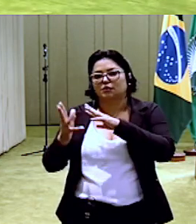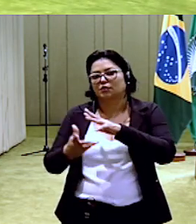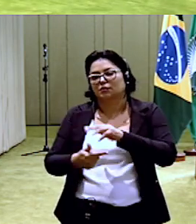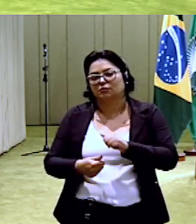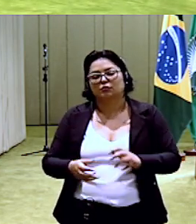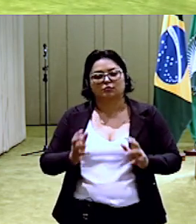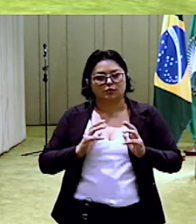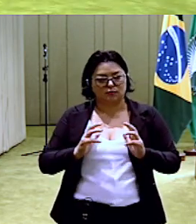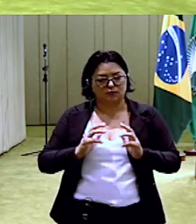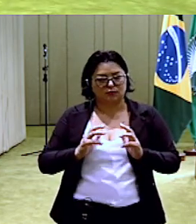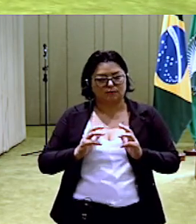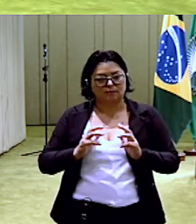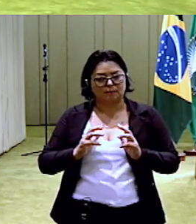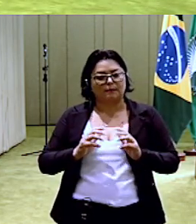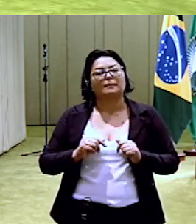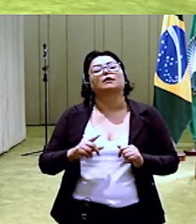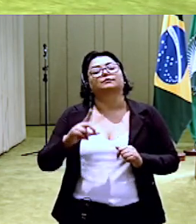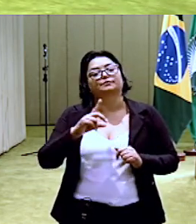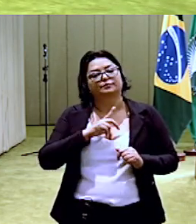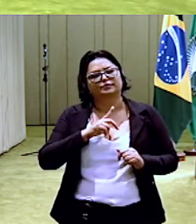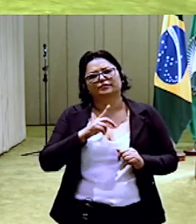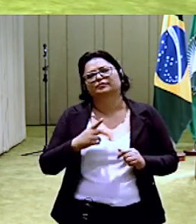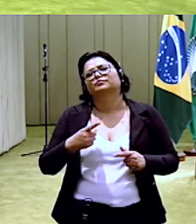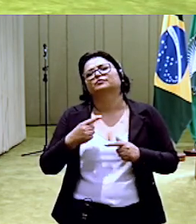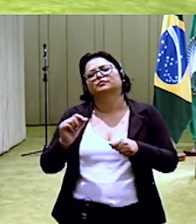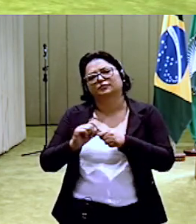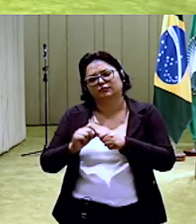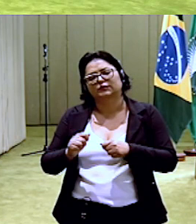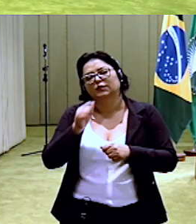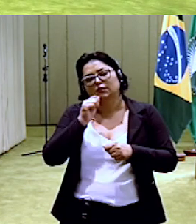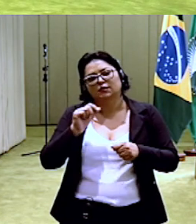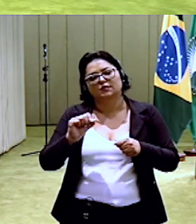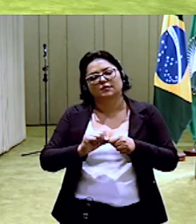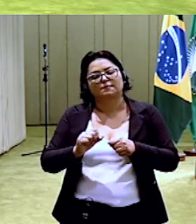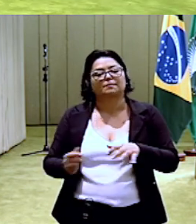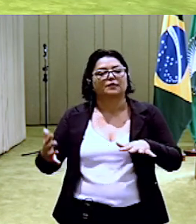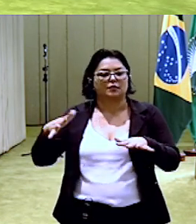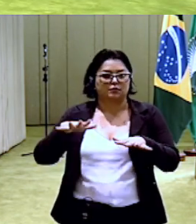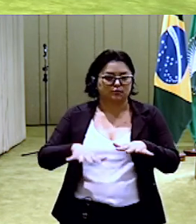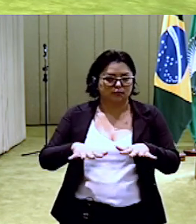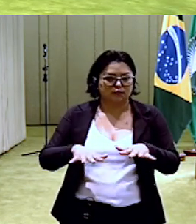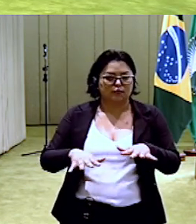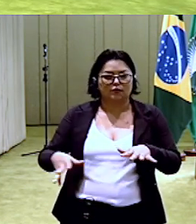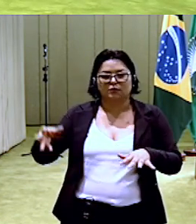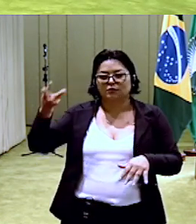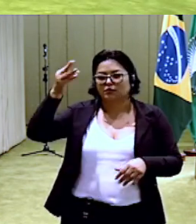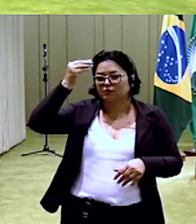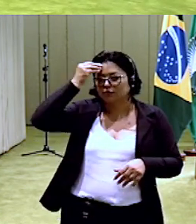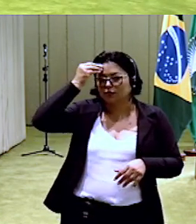mundo corporativo. Há ainda muito o que fazer, mas o pior é que na parte da inclusão, começar para daquilo que entende